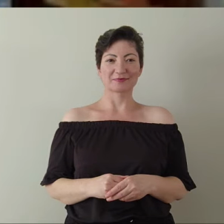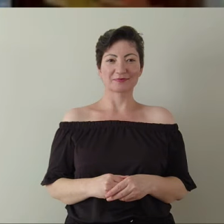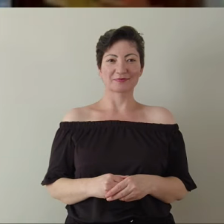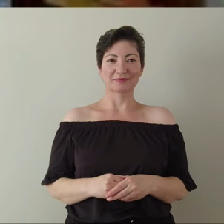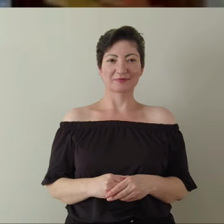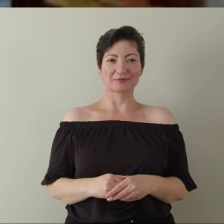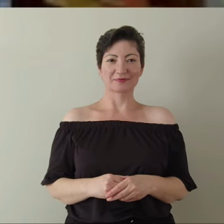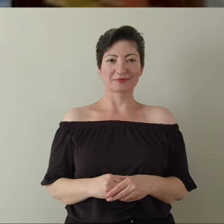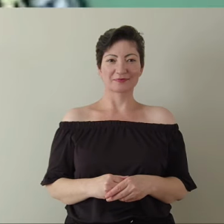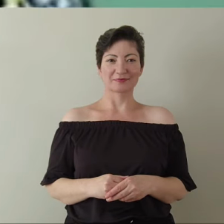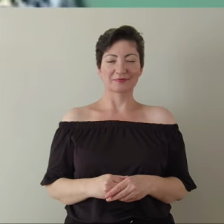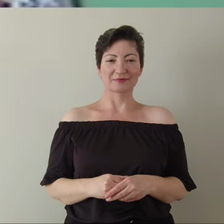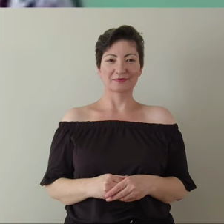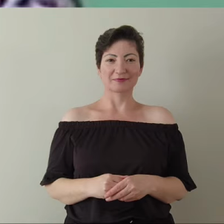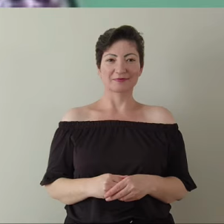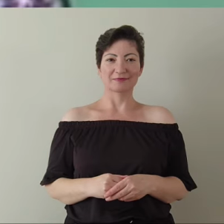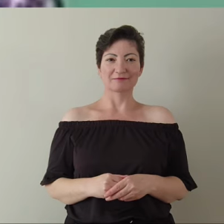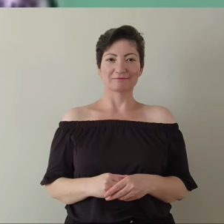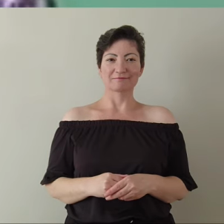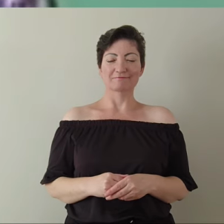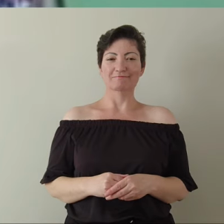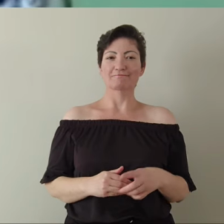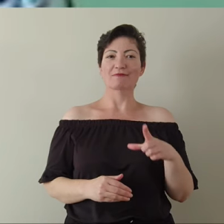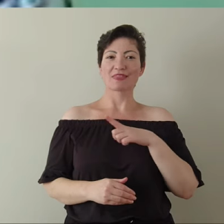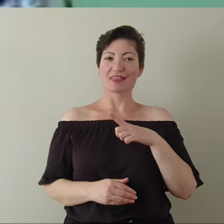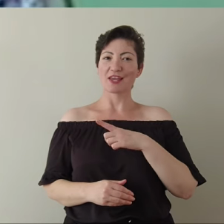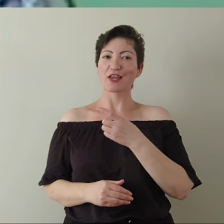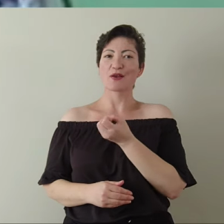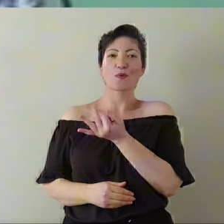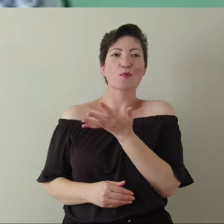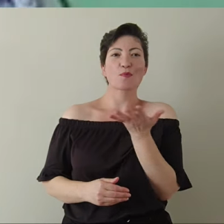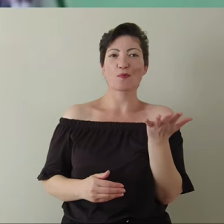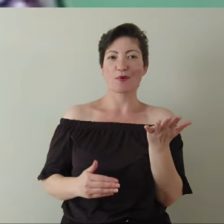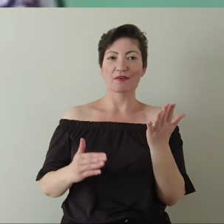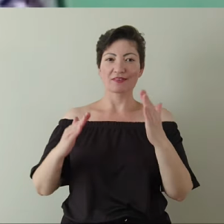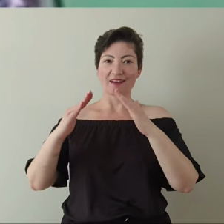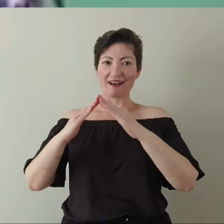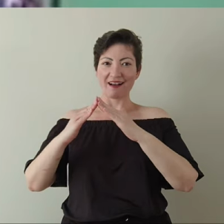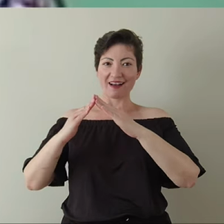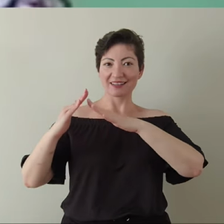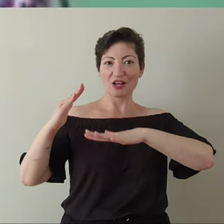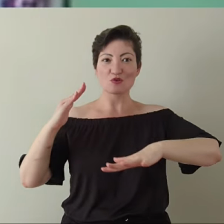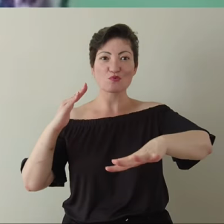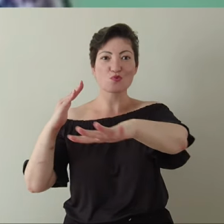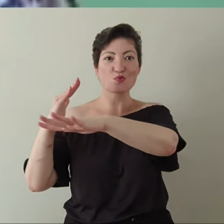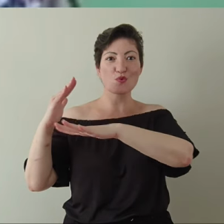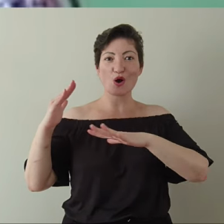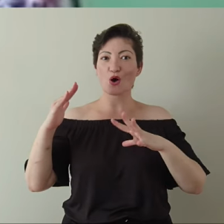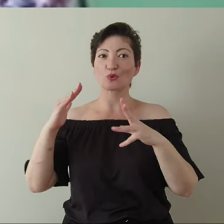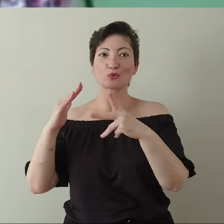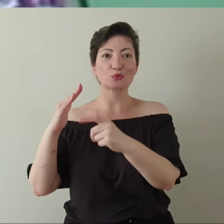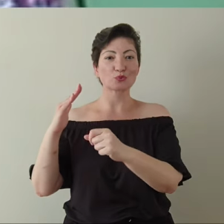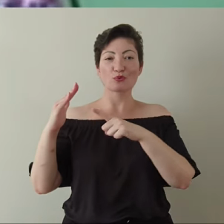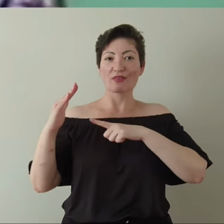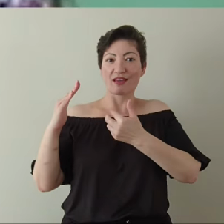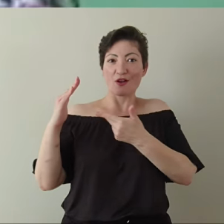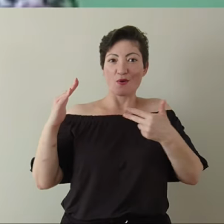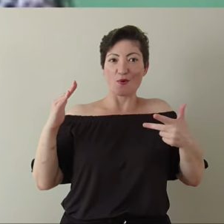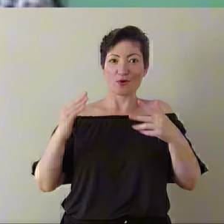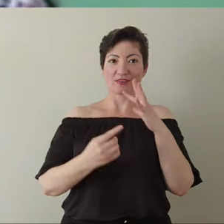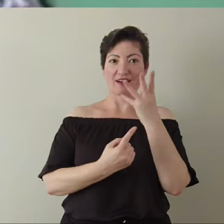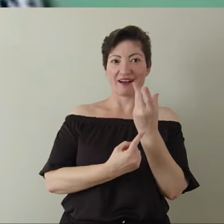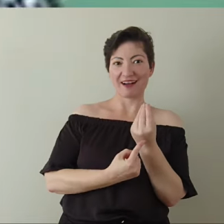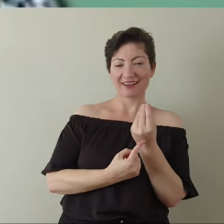Chega de chorar! Tem nos momentos que a gente ocupa todos os espaços. Hoje, por exemplo, todos os espaços estão sendo ocupados. A varanda